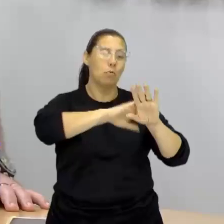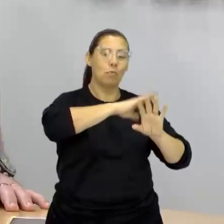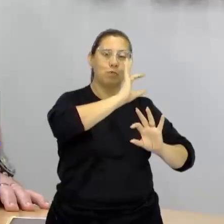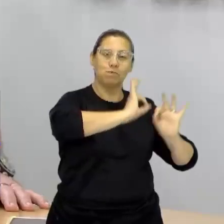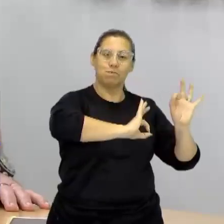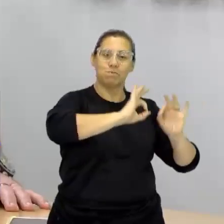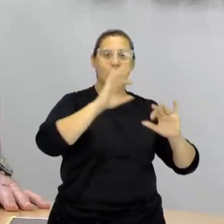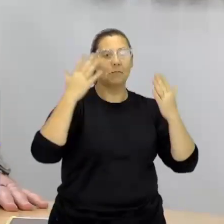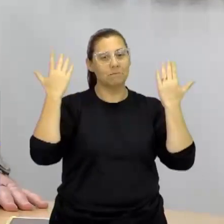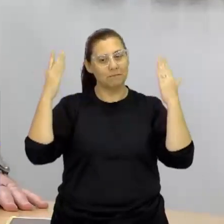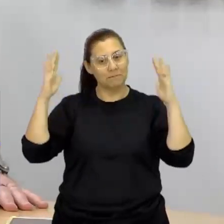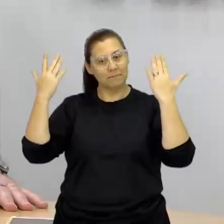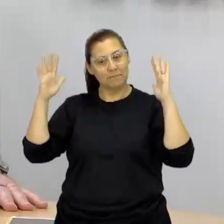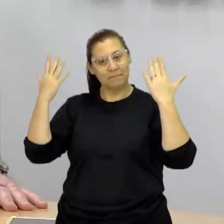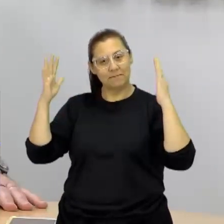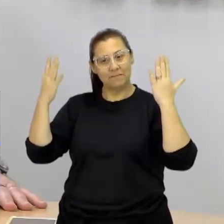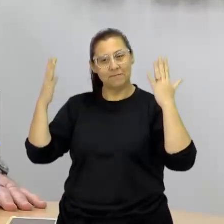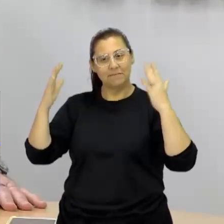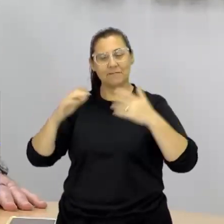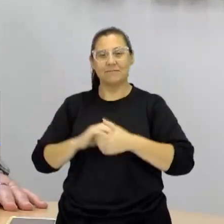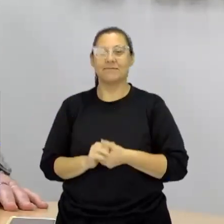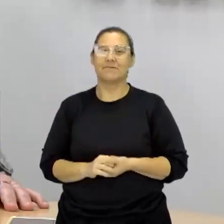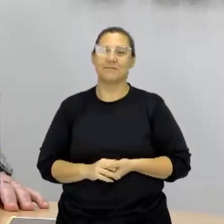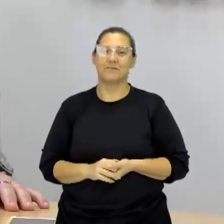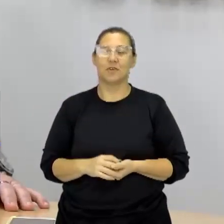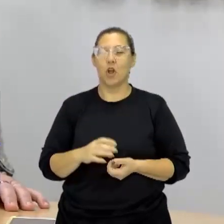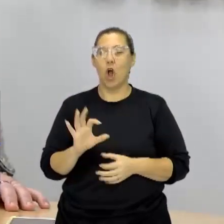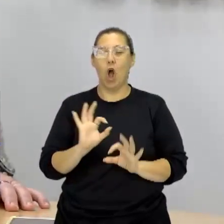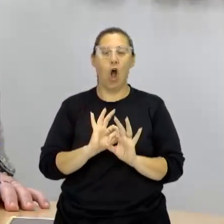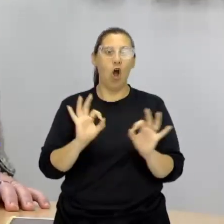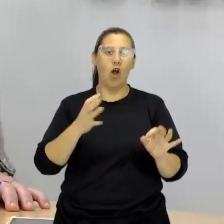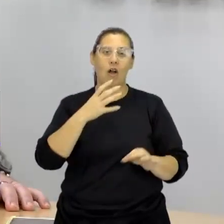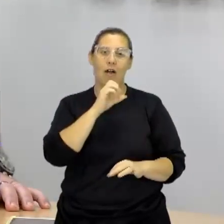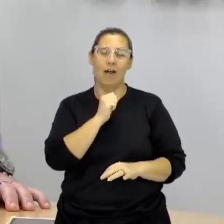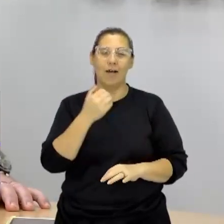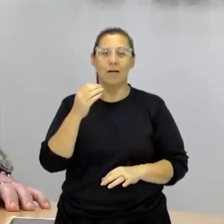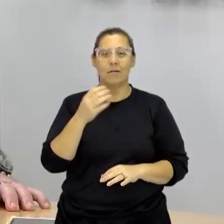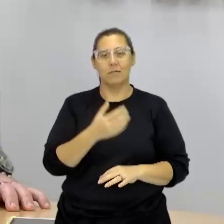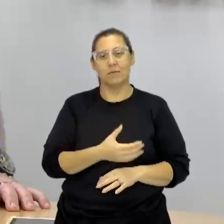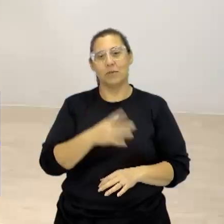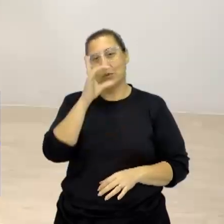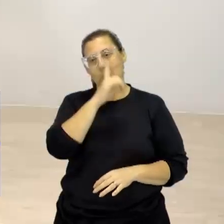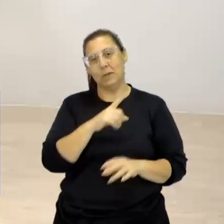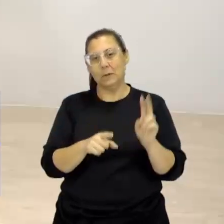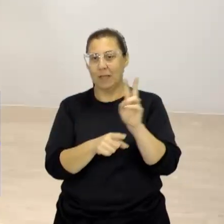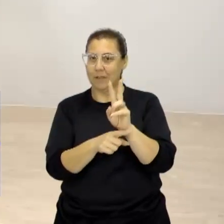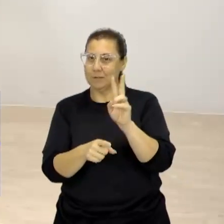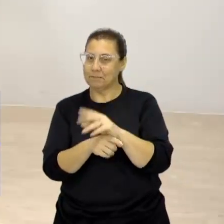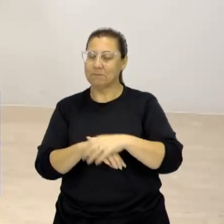todos, uma salva de palmas para vocês, até a próxima, bom final de semana e se cuidem, até mais.